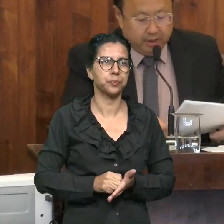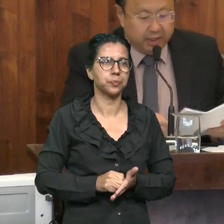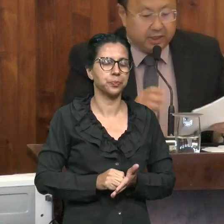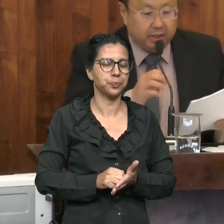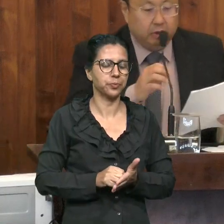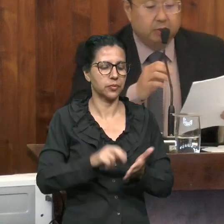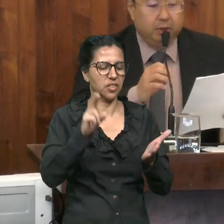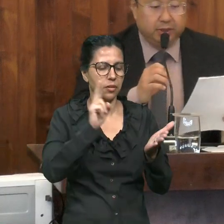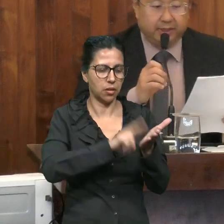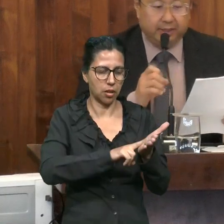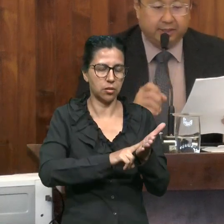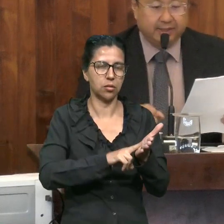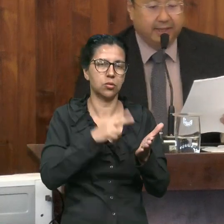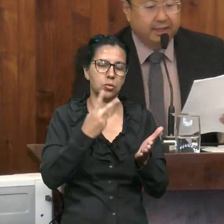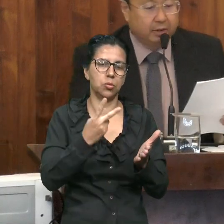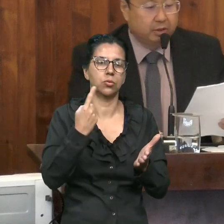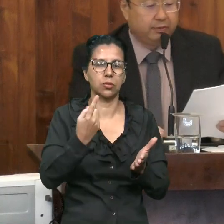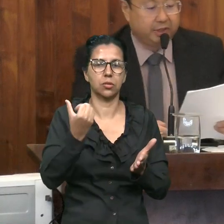Correspondência